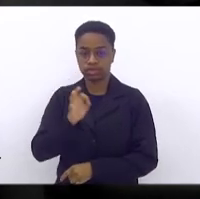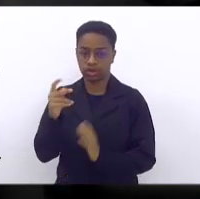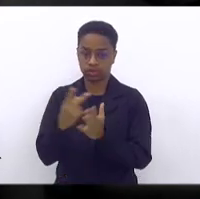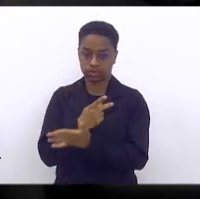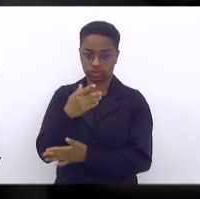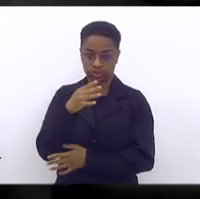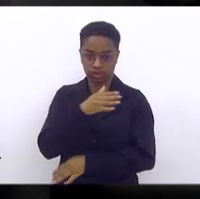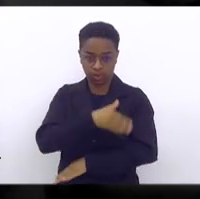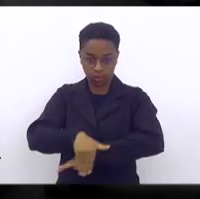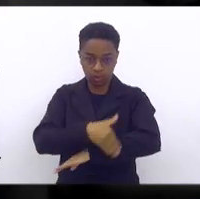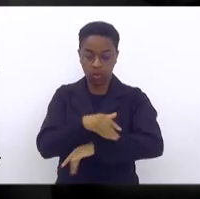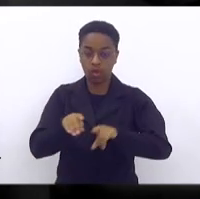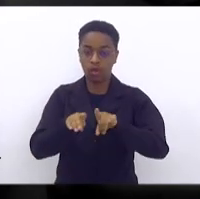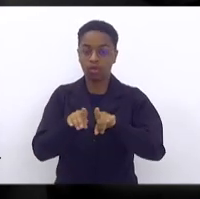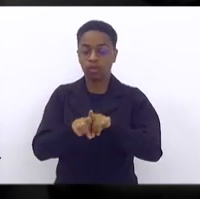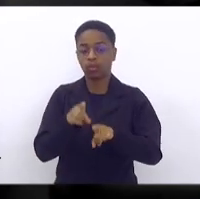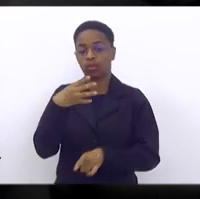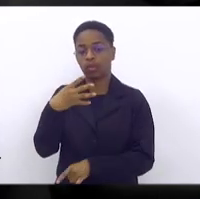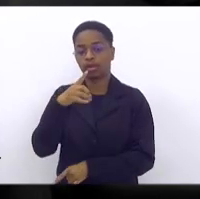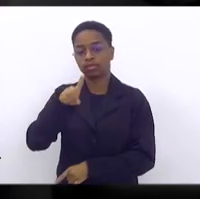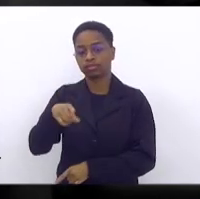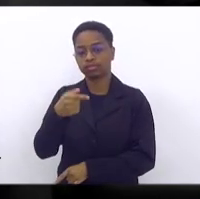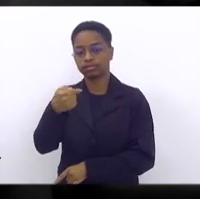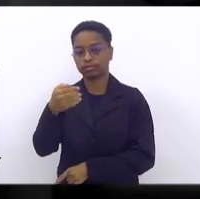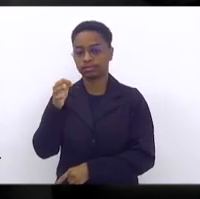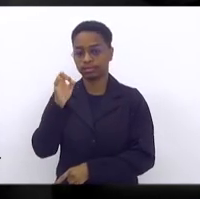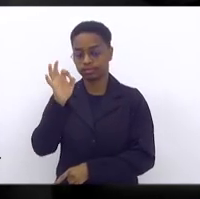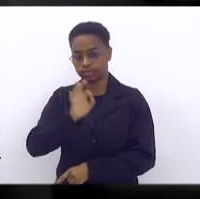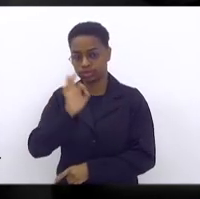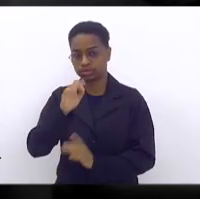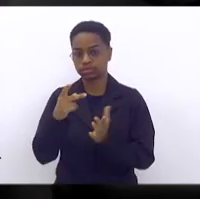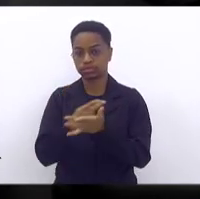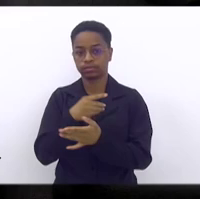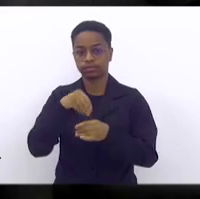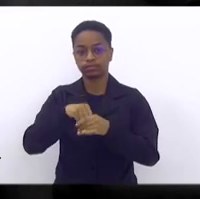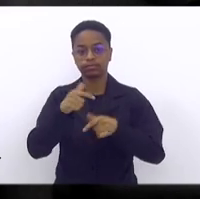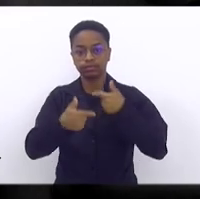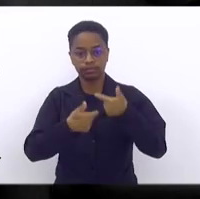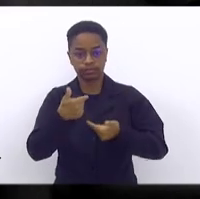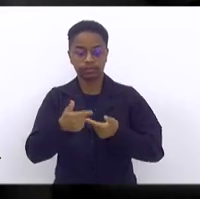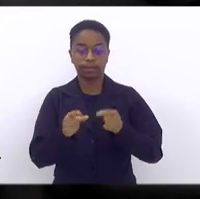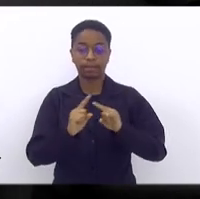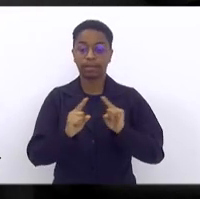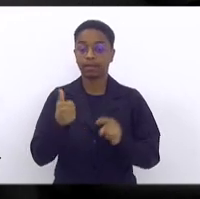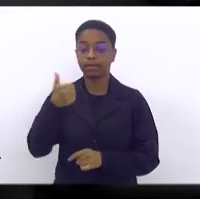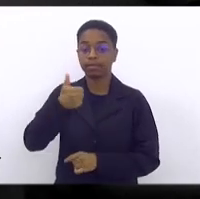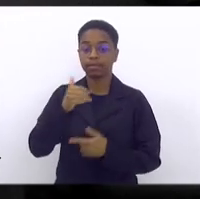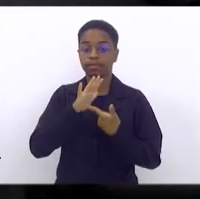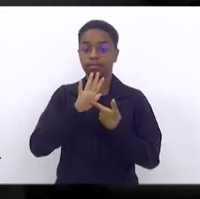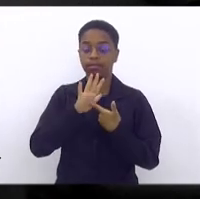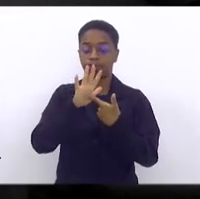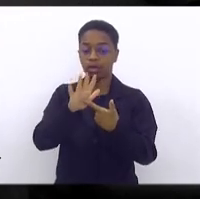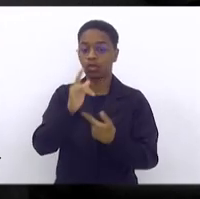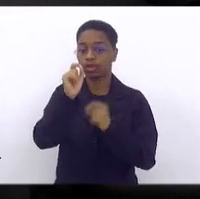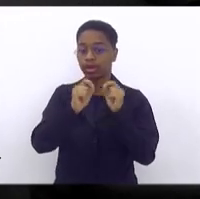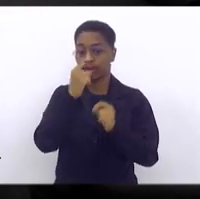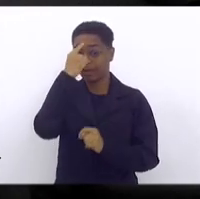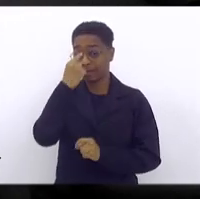e 4,7% no trabalho. E também a gente vê, né, a primeira pessoa que aparece, quem é o perfil do